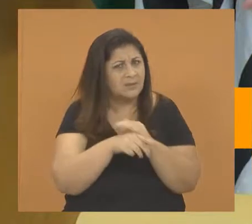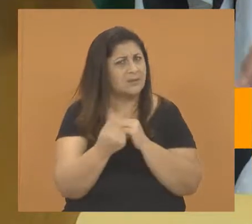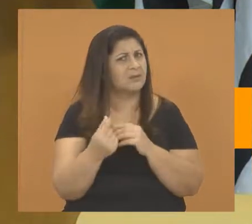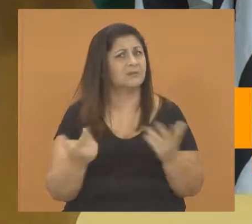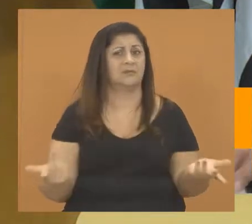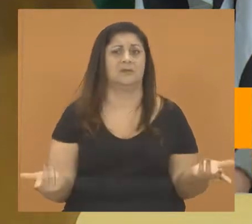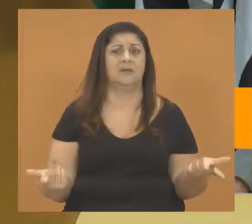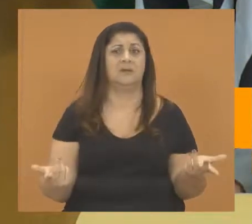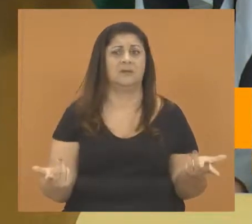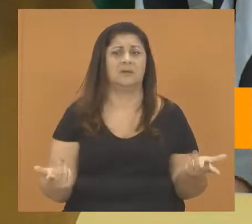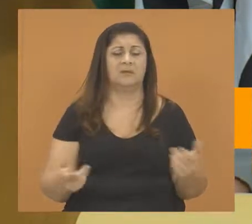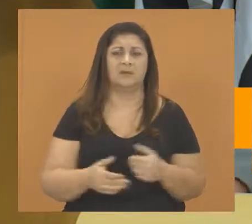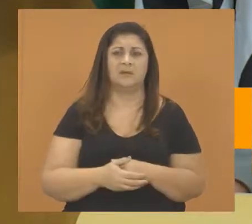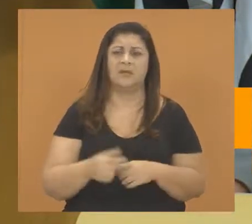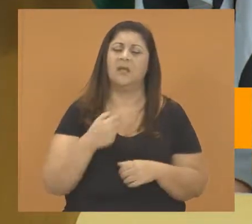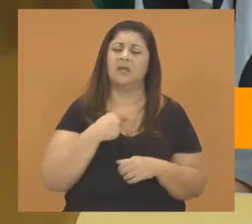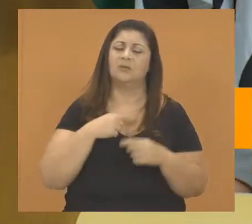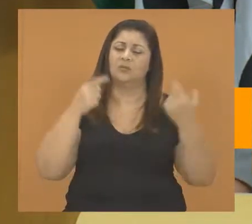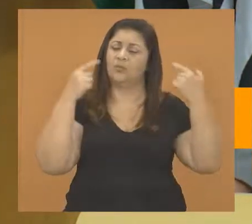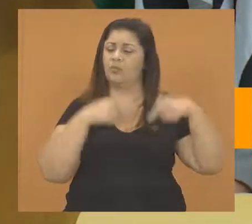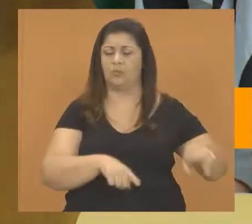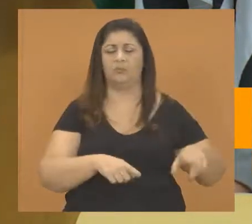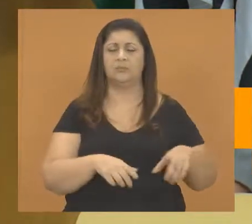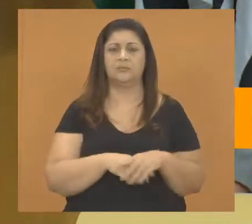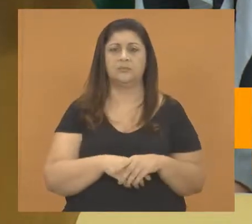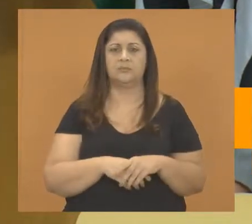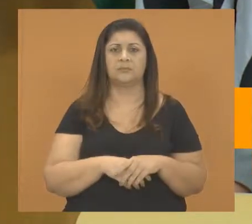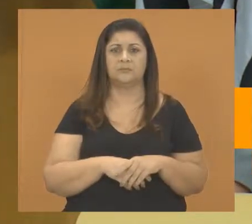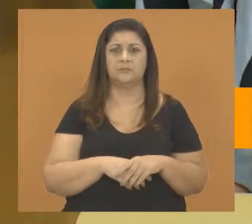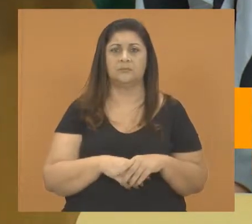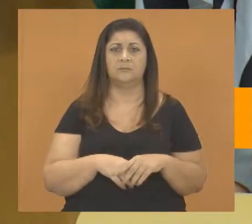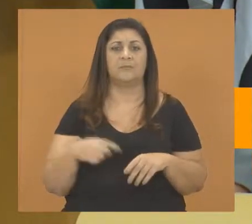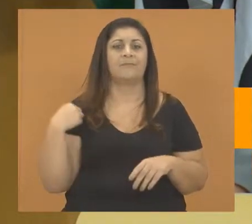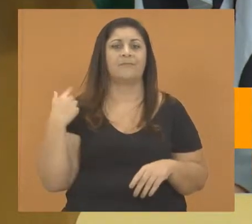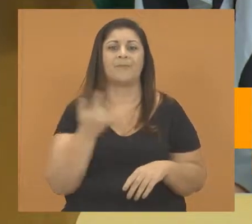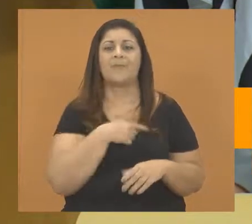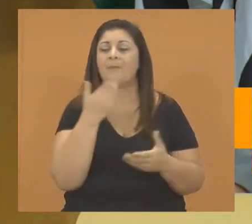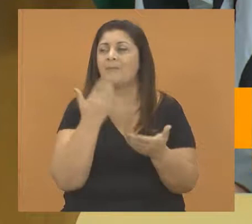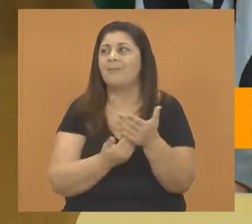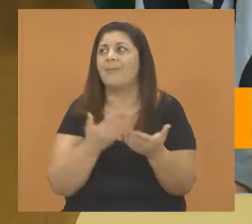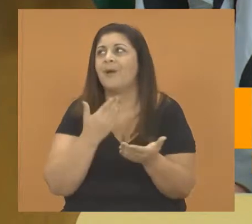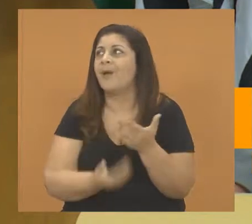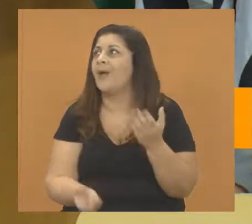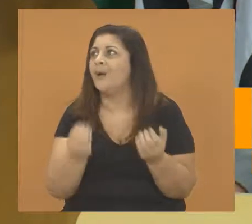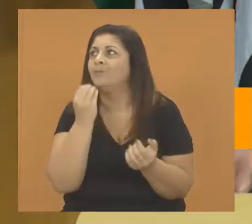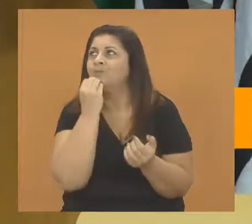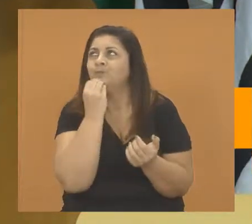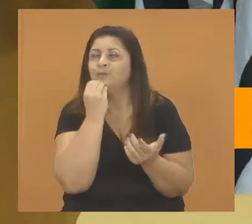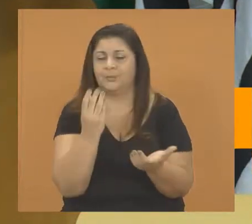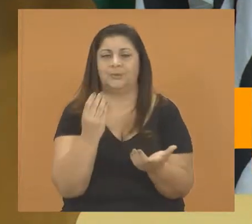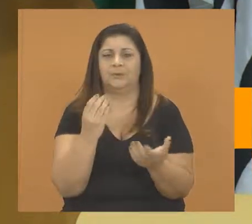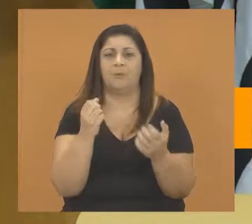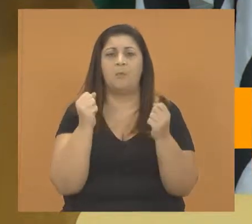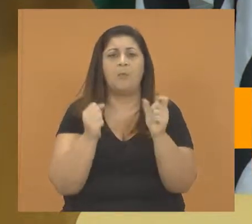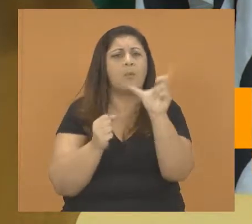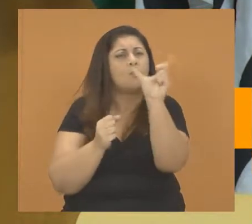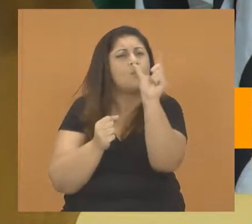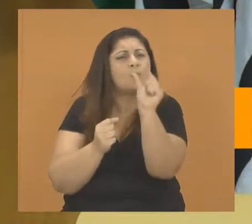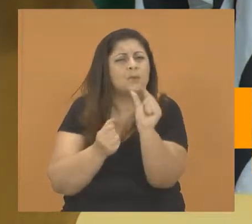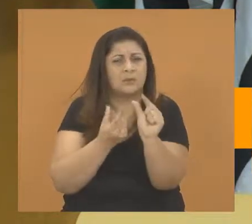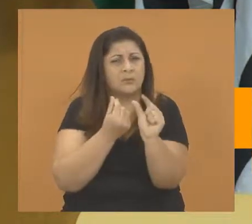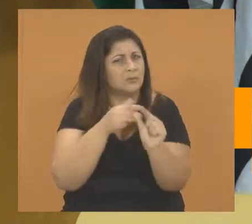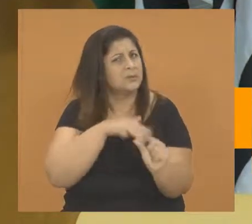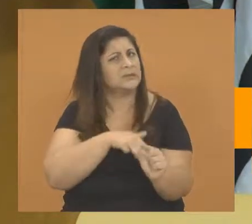e será minha contestação quando eu dizia que estávamos perdendo a oportunidade de fazer realmente um enxugamento e uma